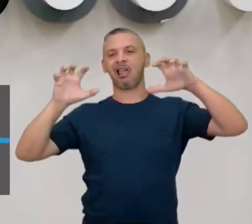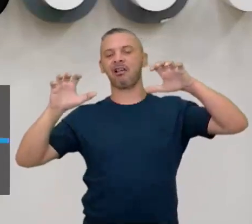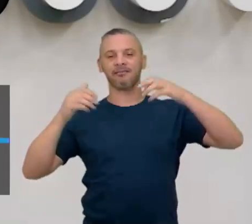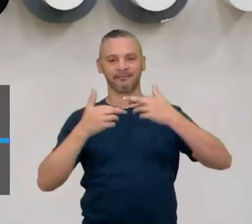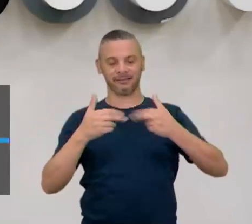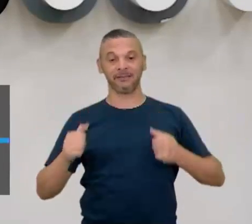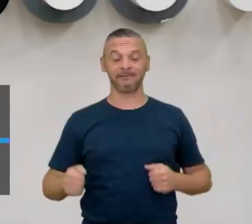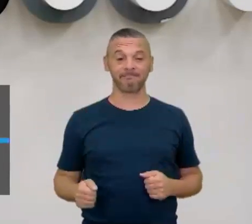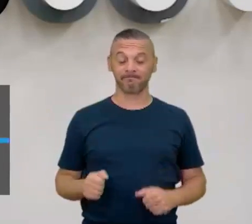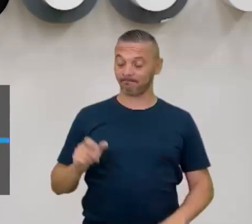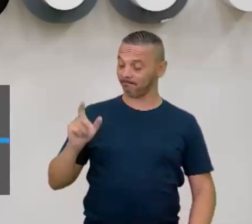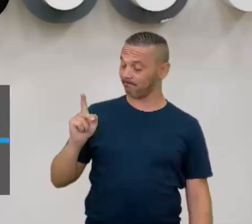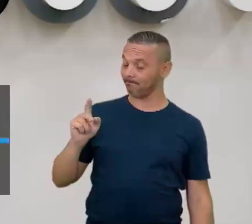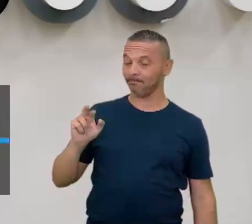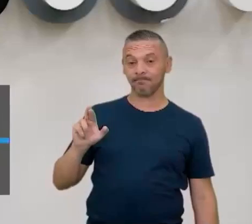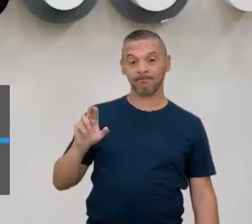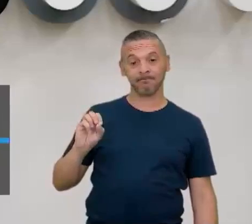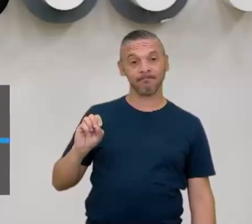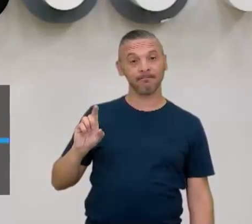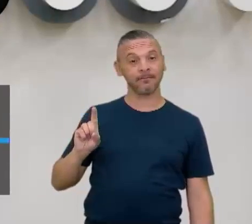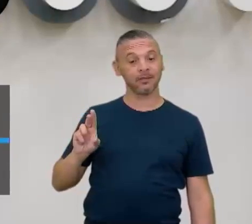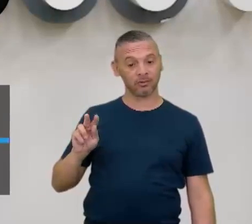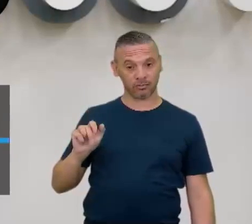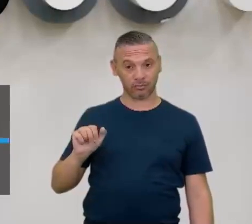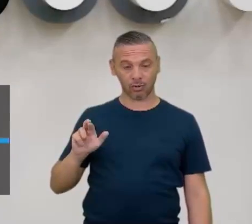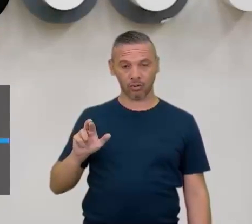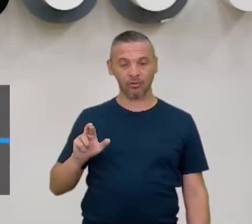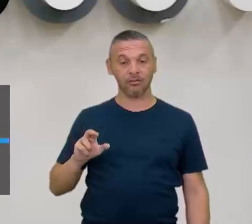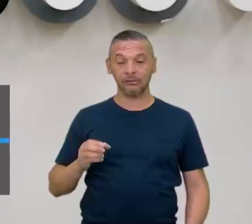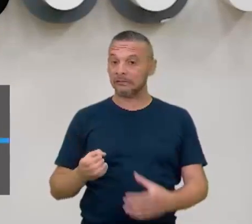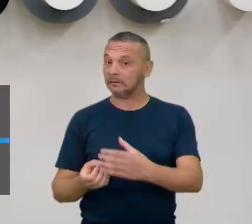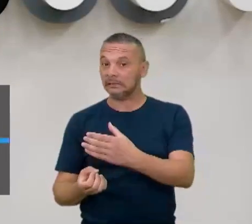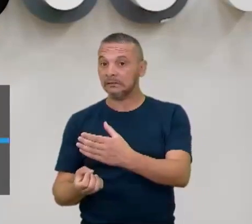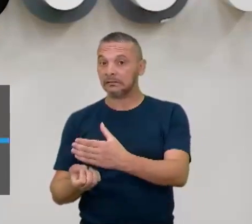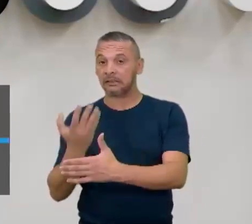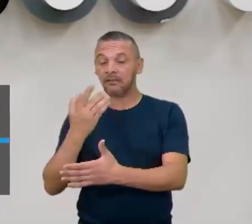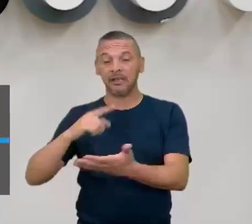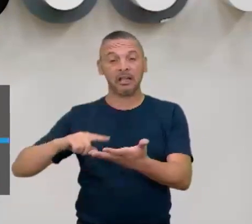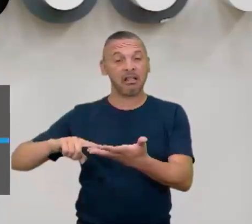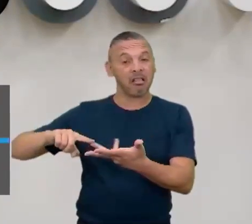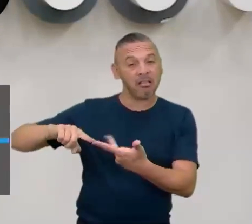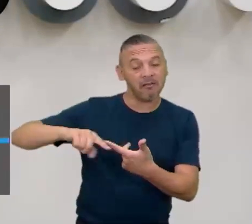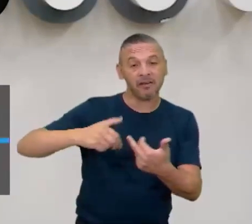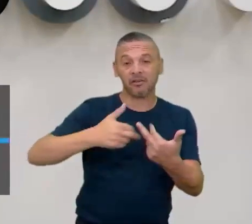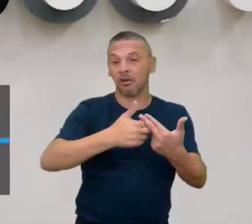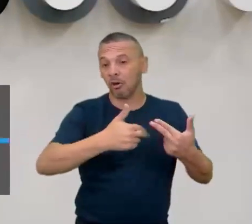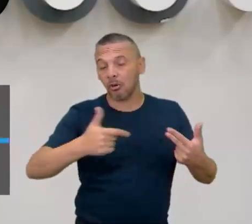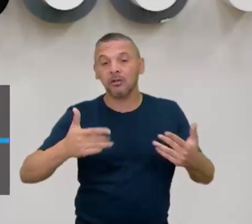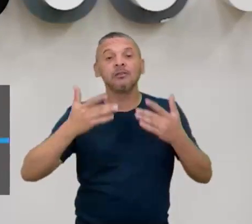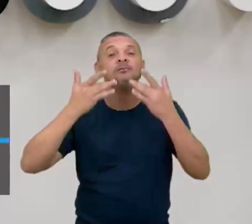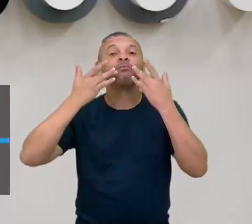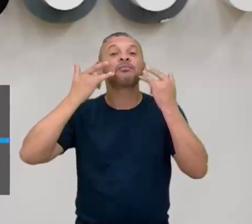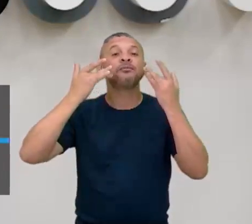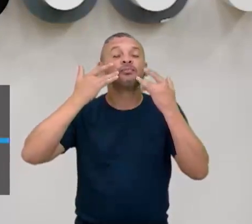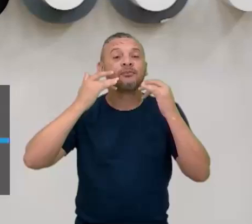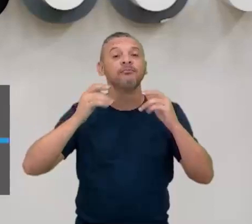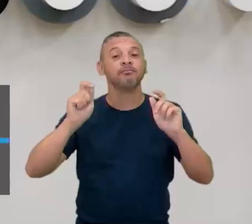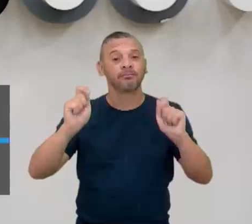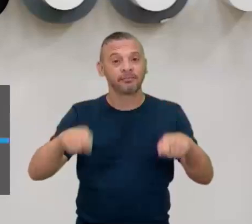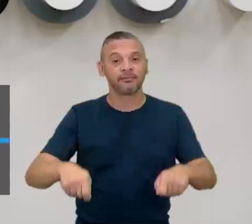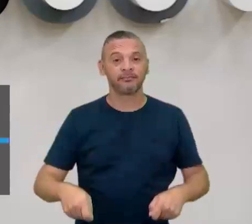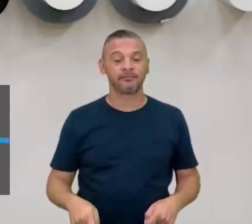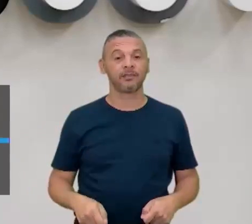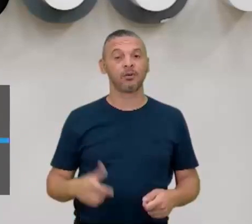produtor é aquele cara que rala muito, corre atrás de todos os elementos aí para que a peça aconteça. E a gente tem